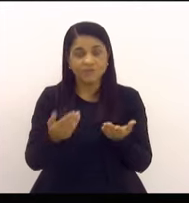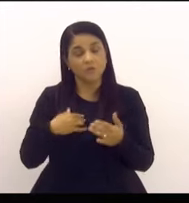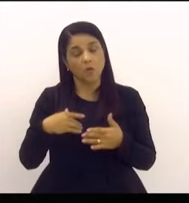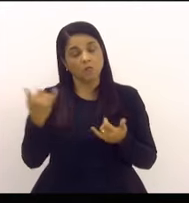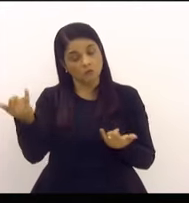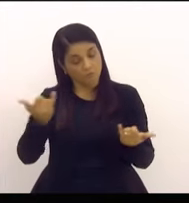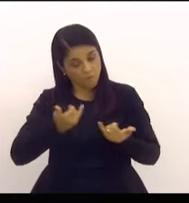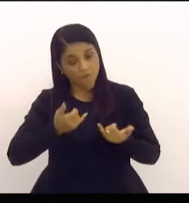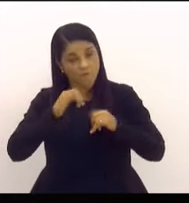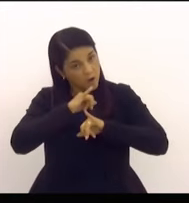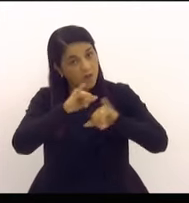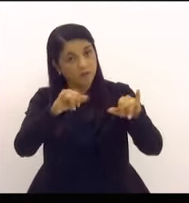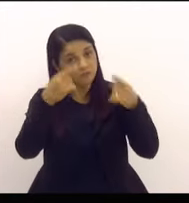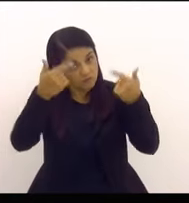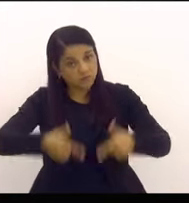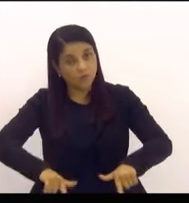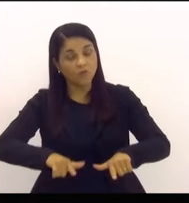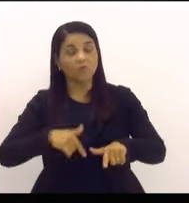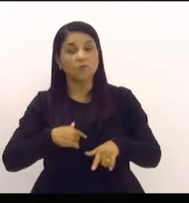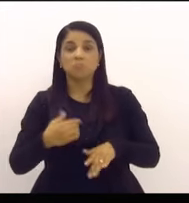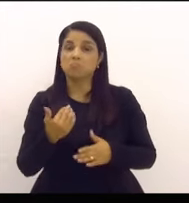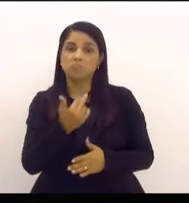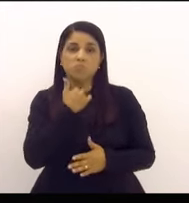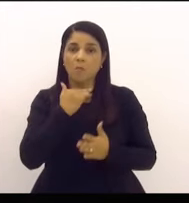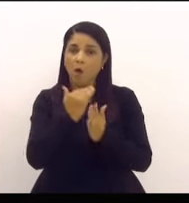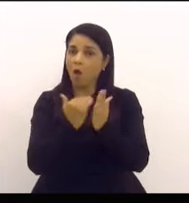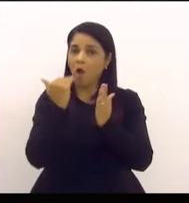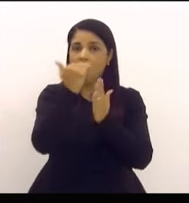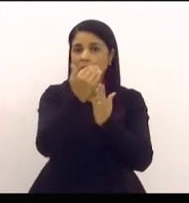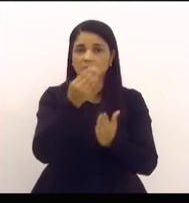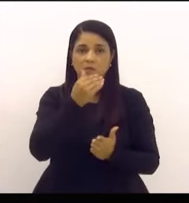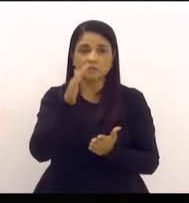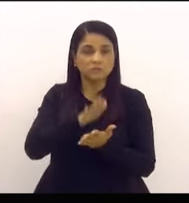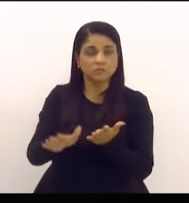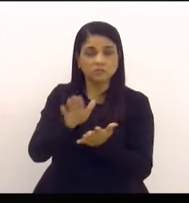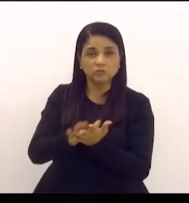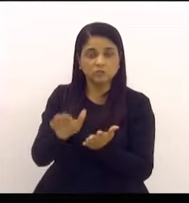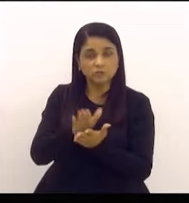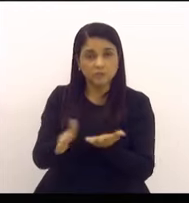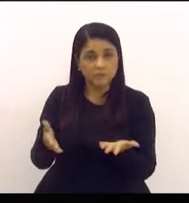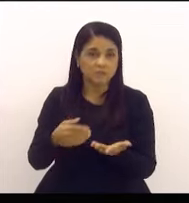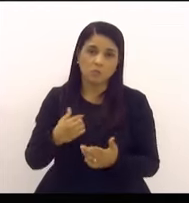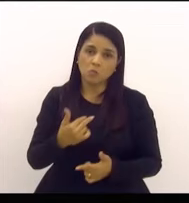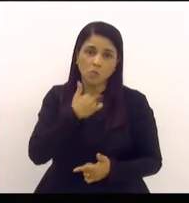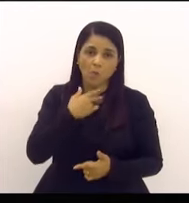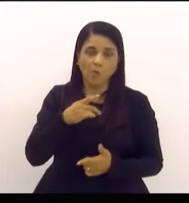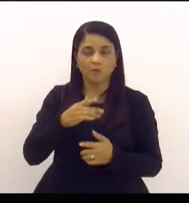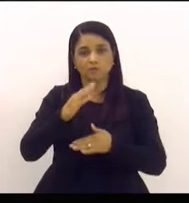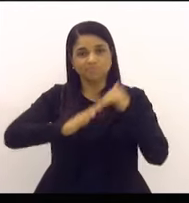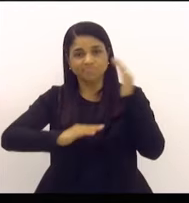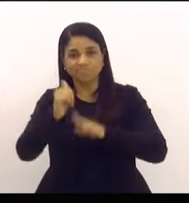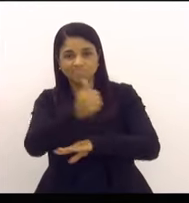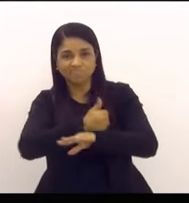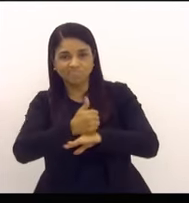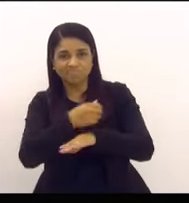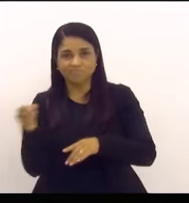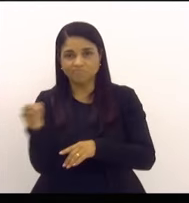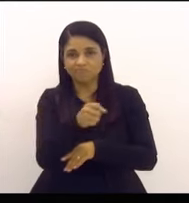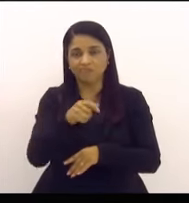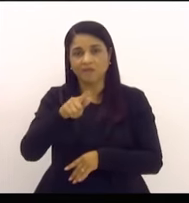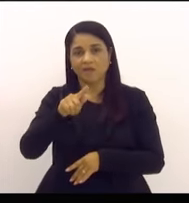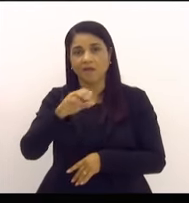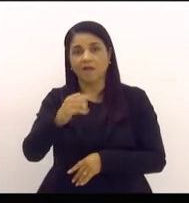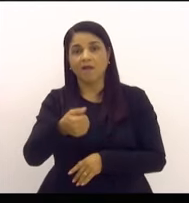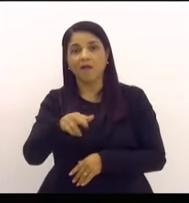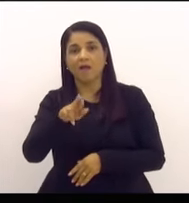não pode ter aumento de despesa. Essa foi uma das emendas modificativas que o pessoal protocolou. Para além disso, nós temos